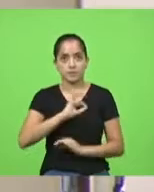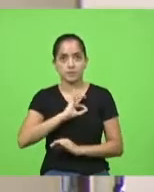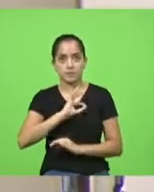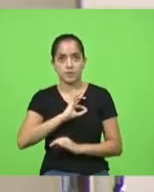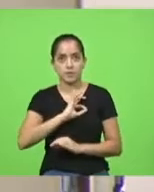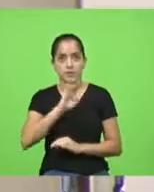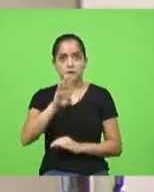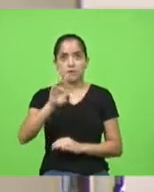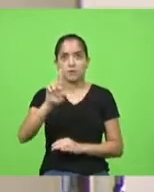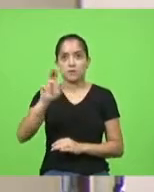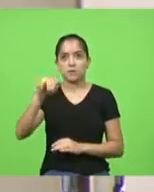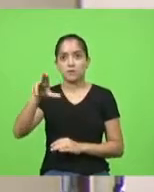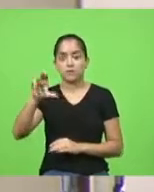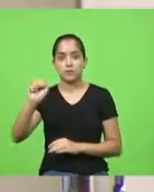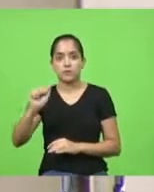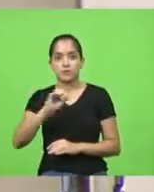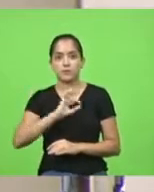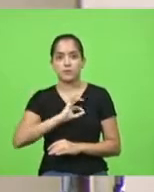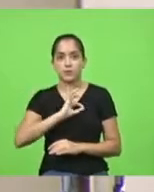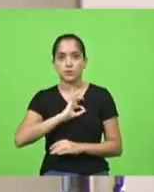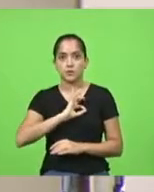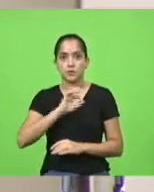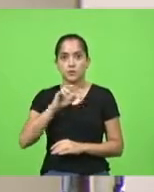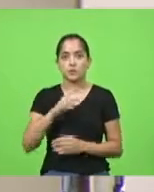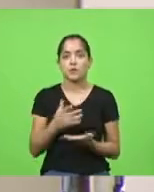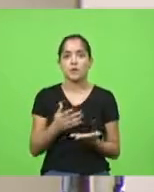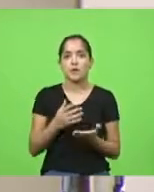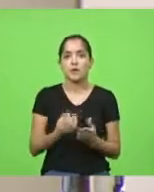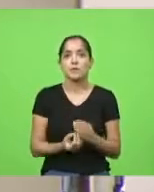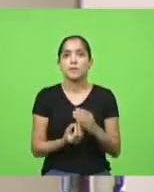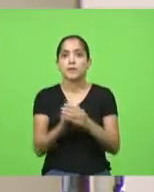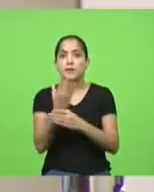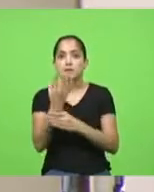Bruna Longen pela